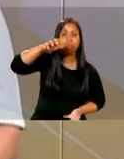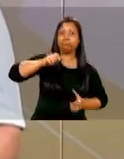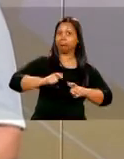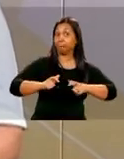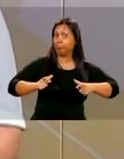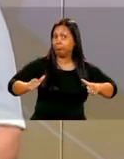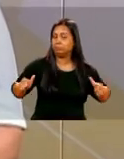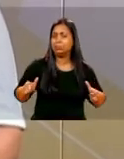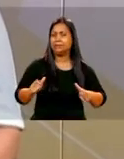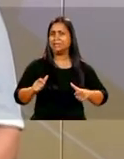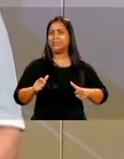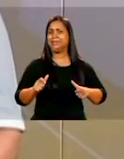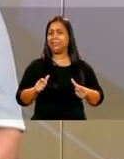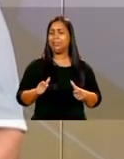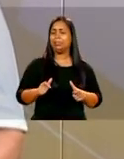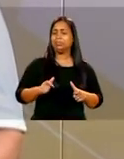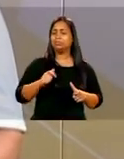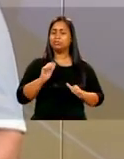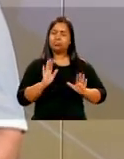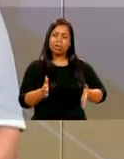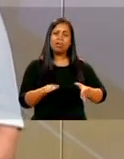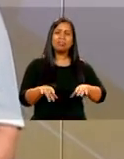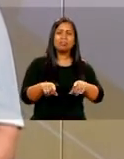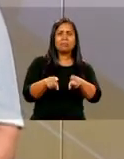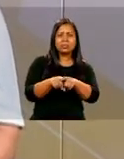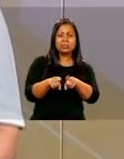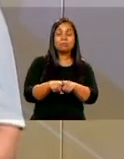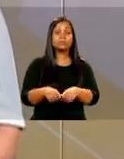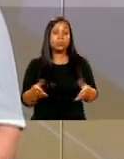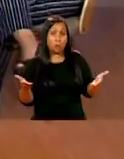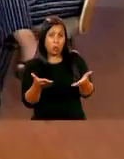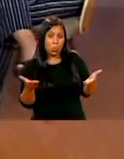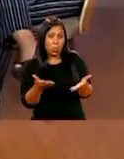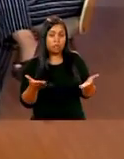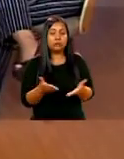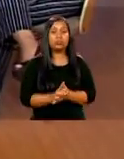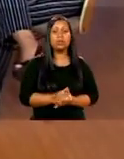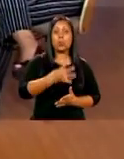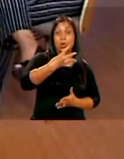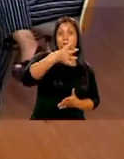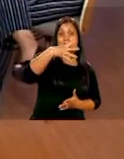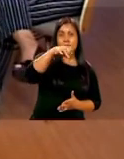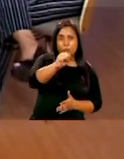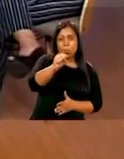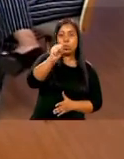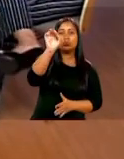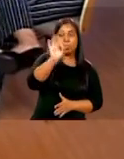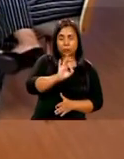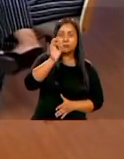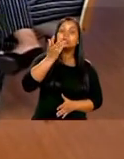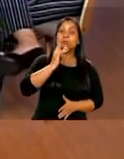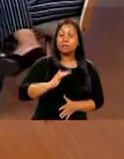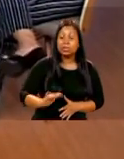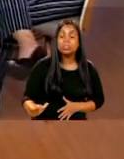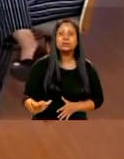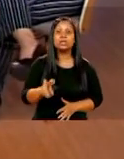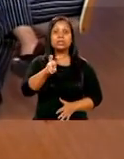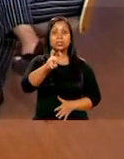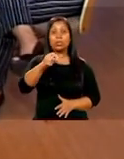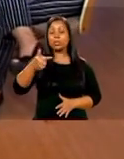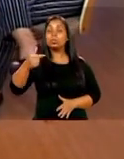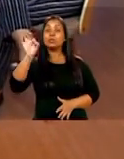né? Nós já estamos praticamente equiparados, né? Hoje, a gente pode dizer que 48% é infantil, né?